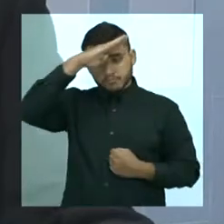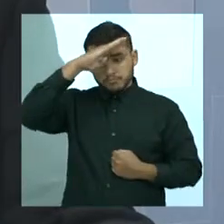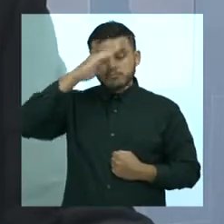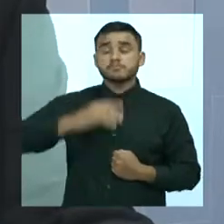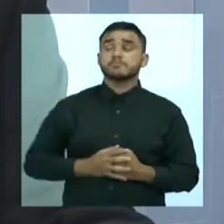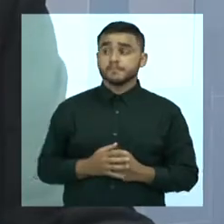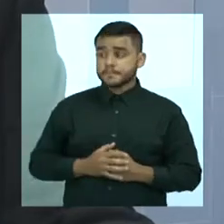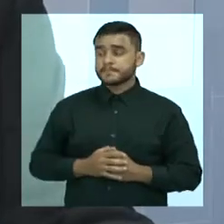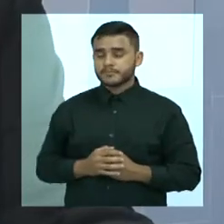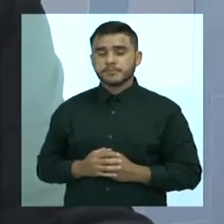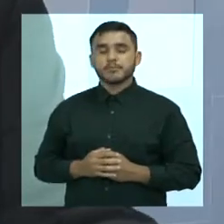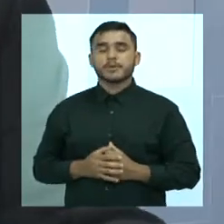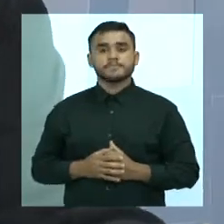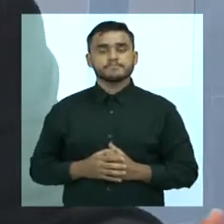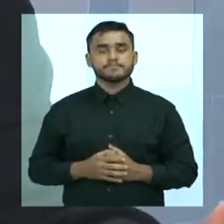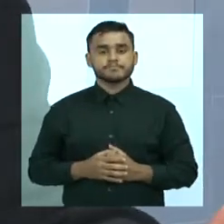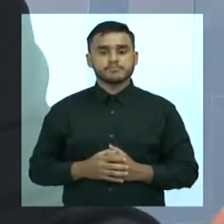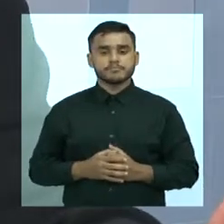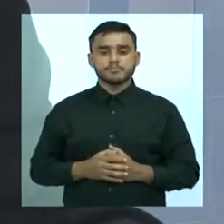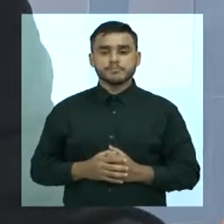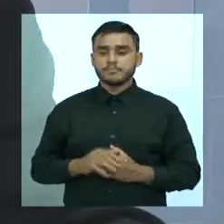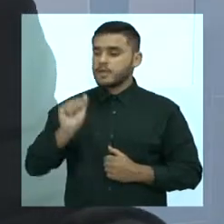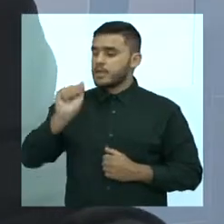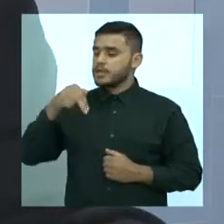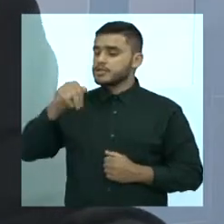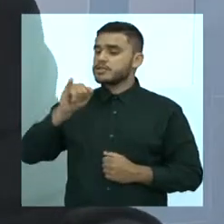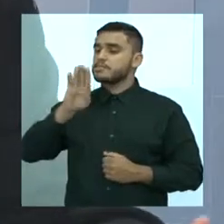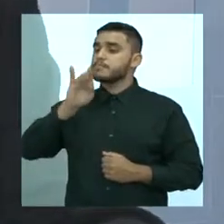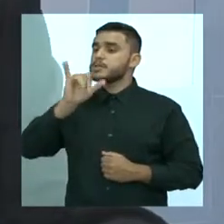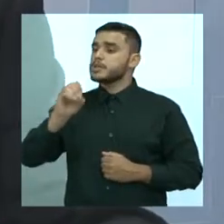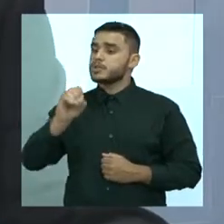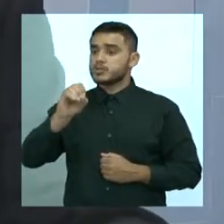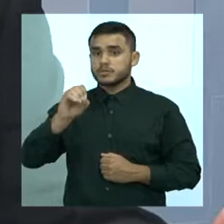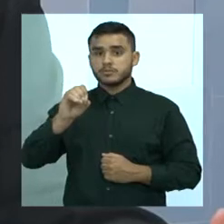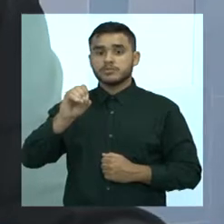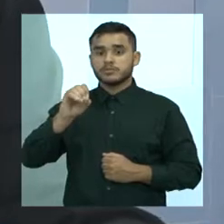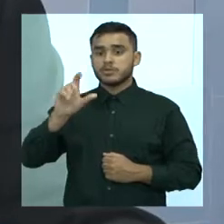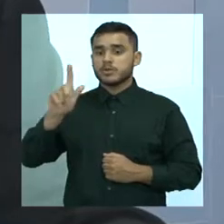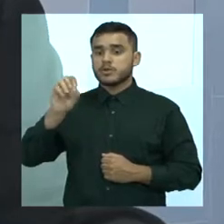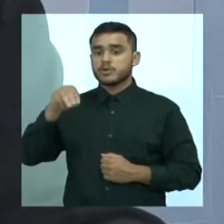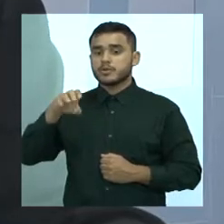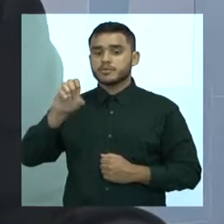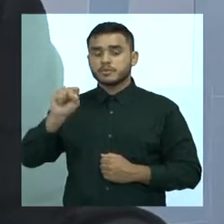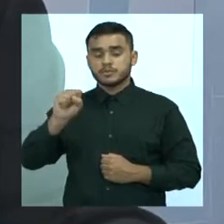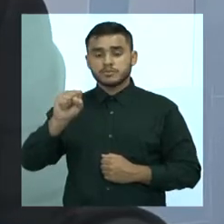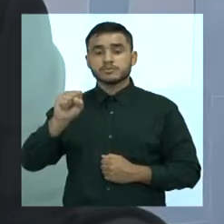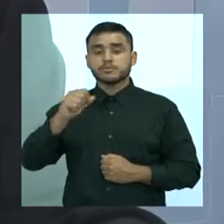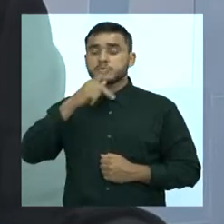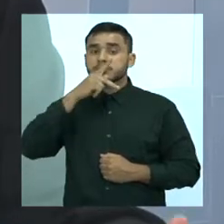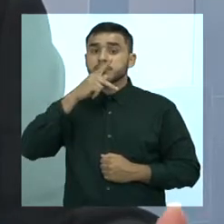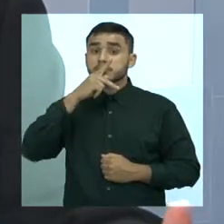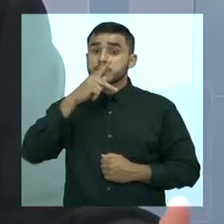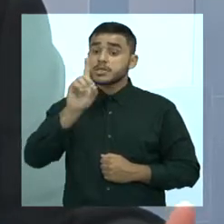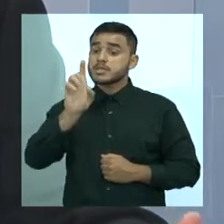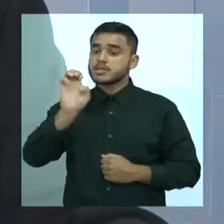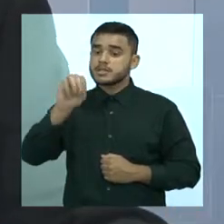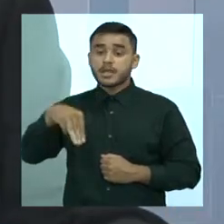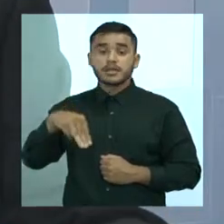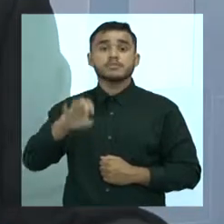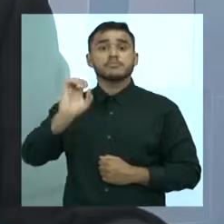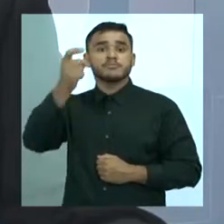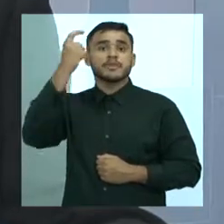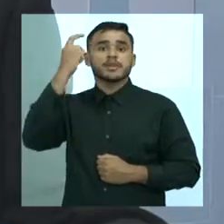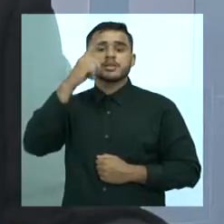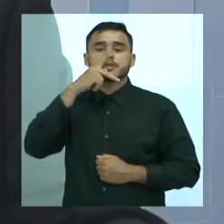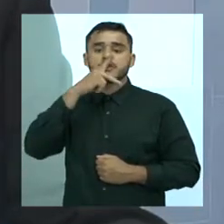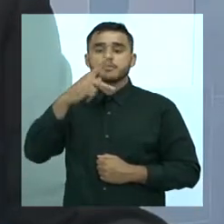próximo. Vamos lá. Aníbal Gomes, que está no Democrata, por muitos anos foi filiado ao MDB, também votou.